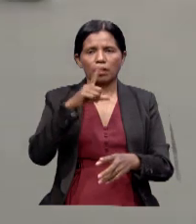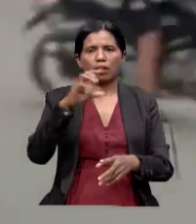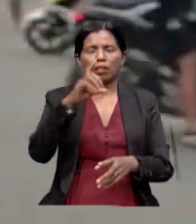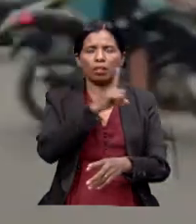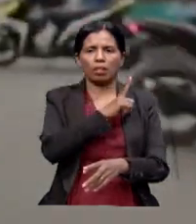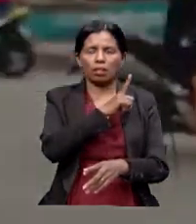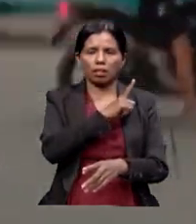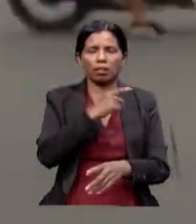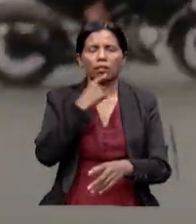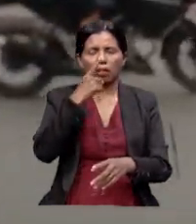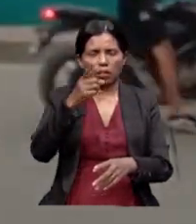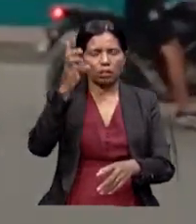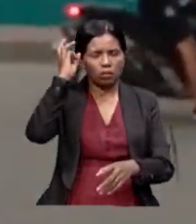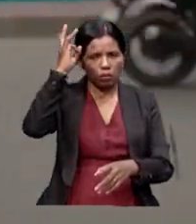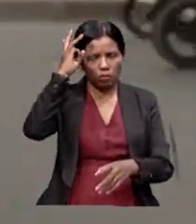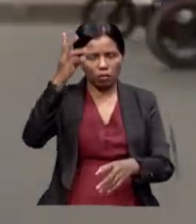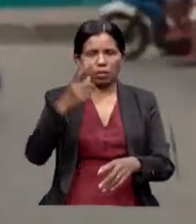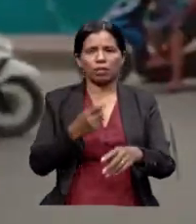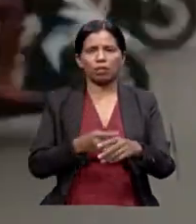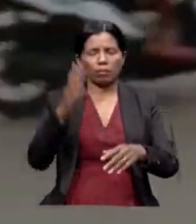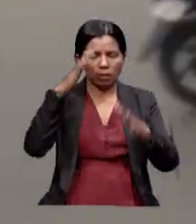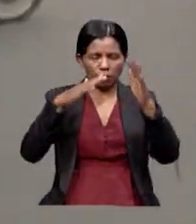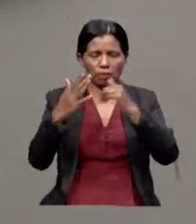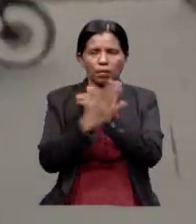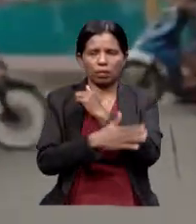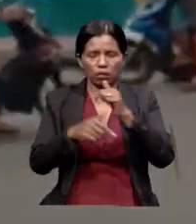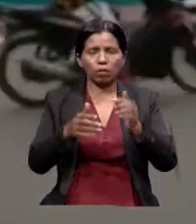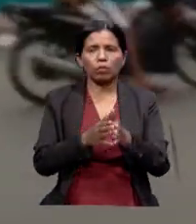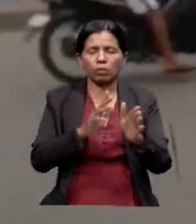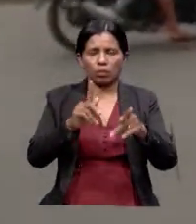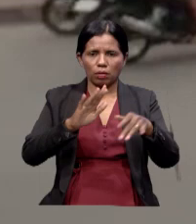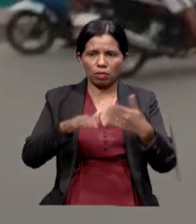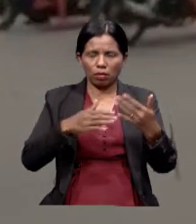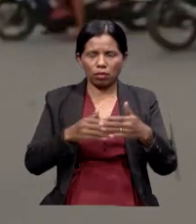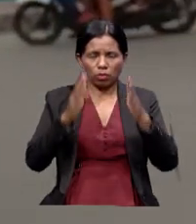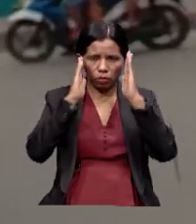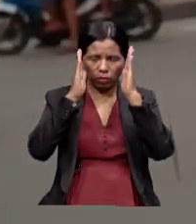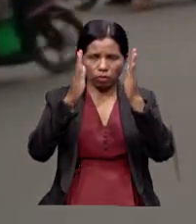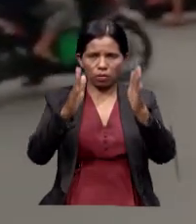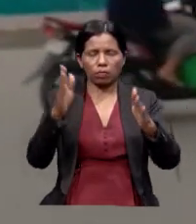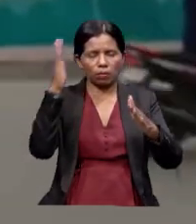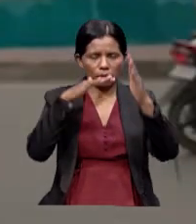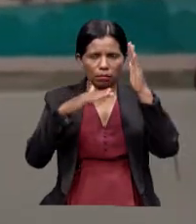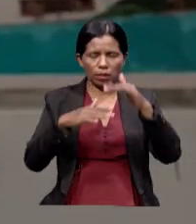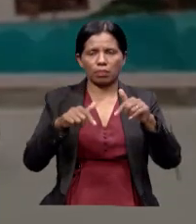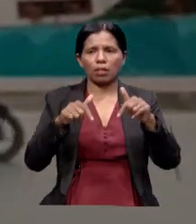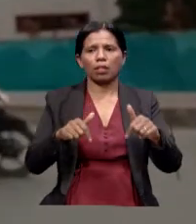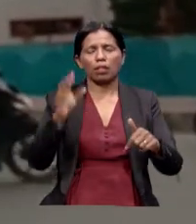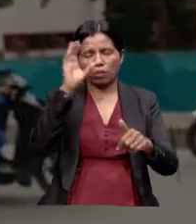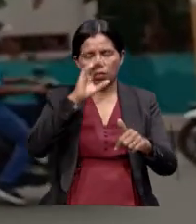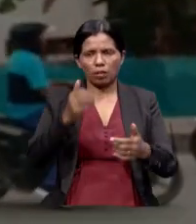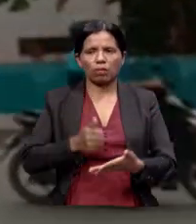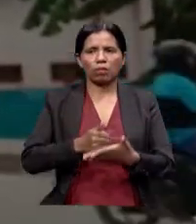Antimurmos preocupa a situação em Railaran, no russo entidade Roto, atufou atenção para a questão né, no né, belebuca